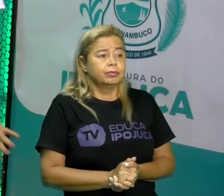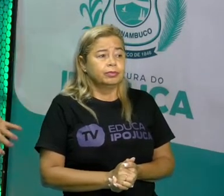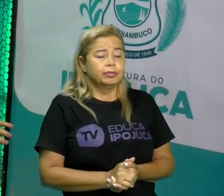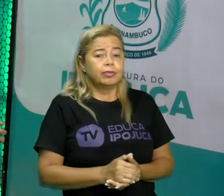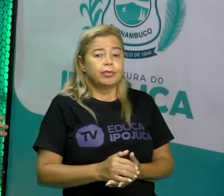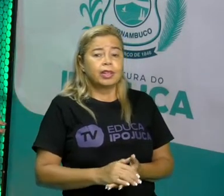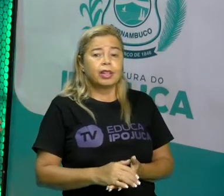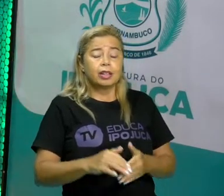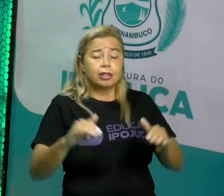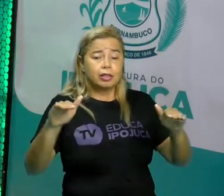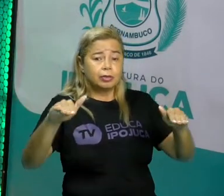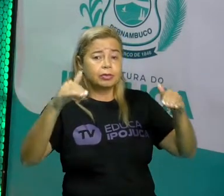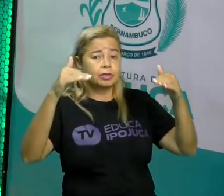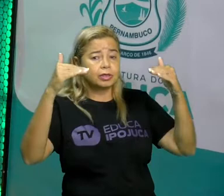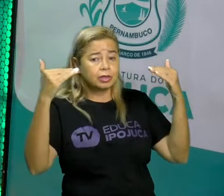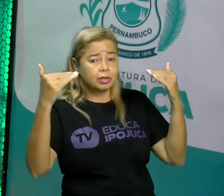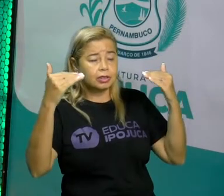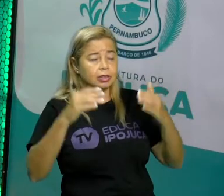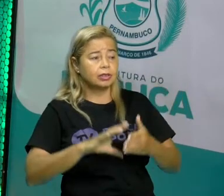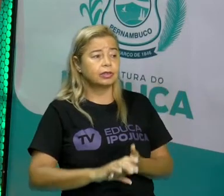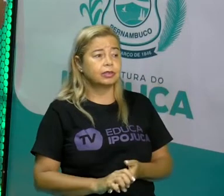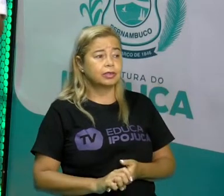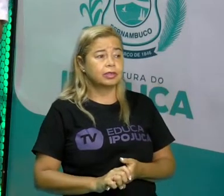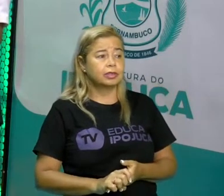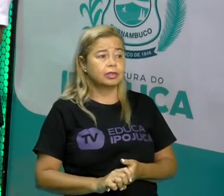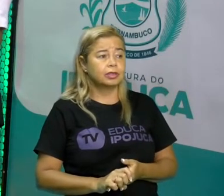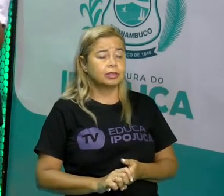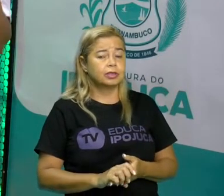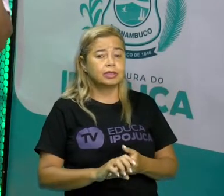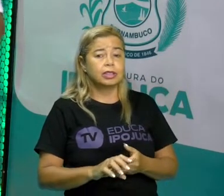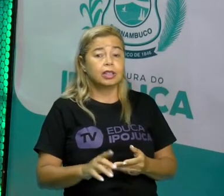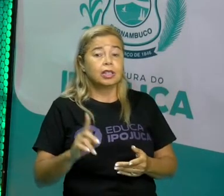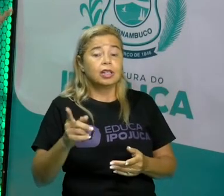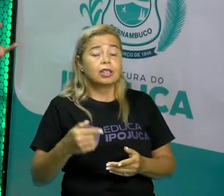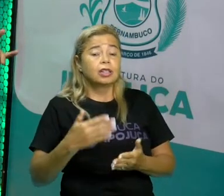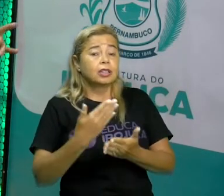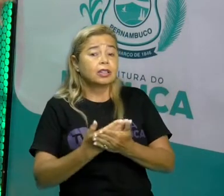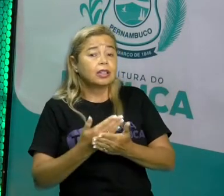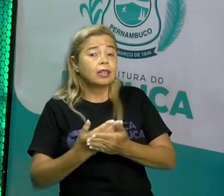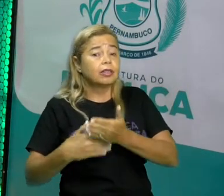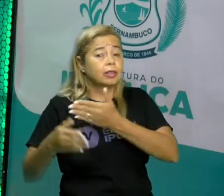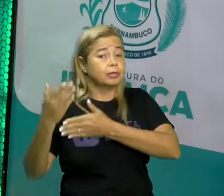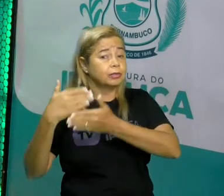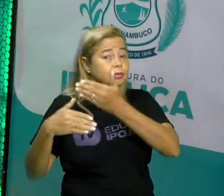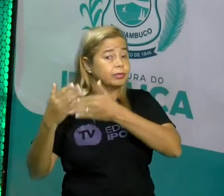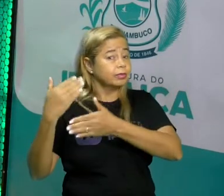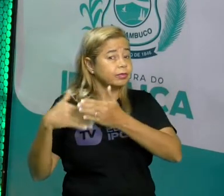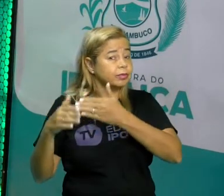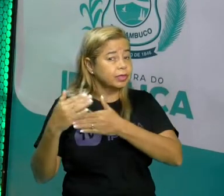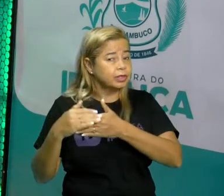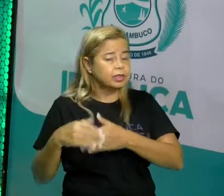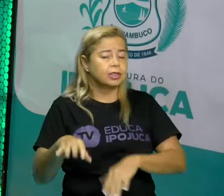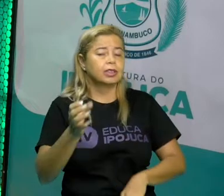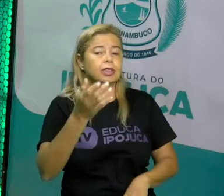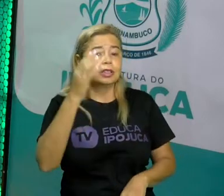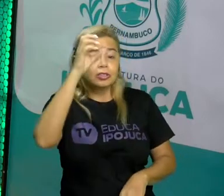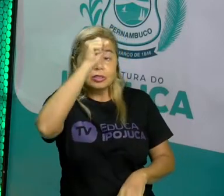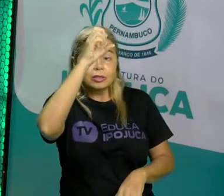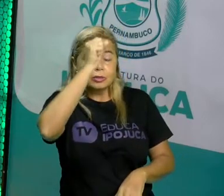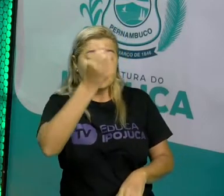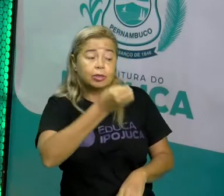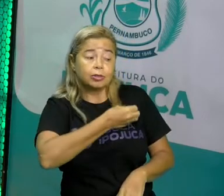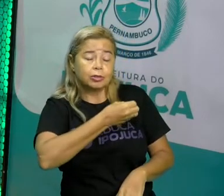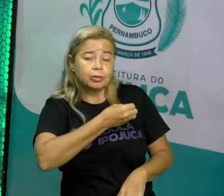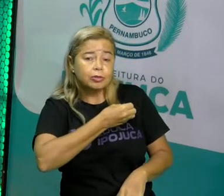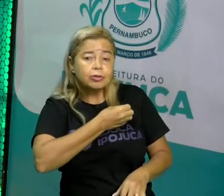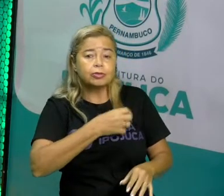Vamos observar aqui, vimos na nossa aula passada, na nossa primeira aula, que os números ele tem uma